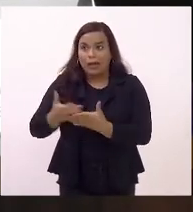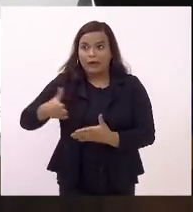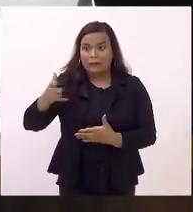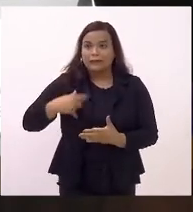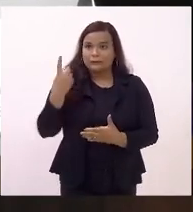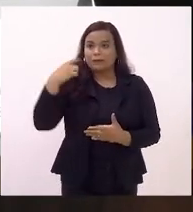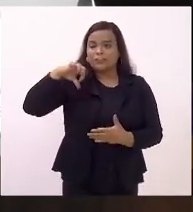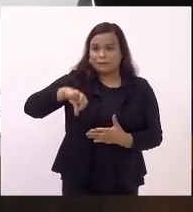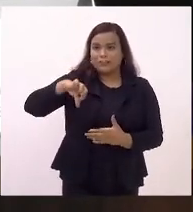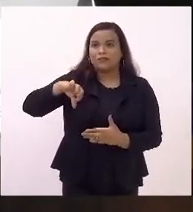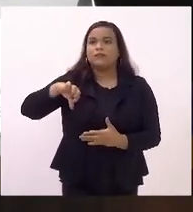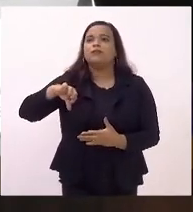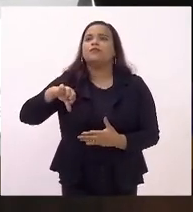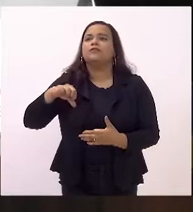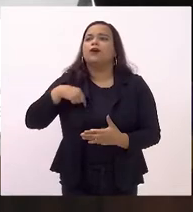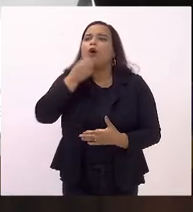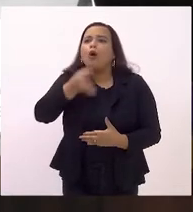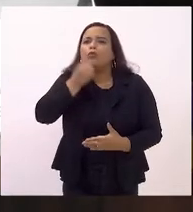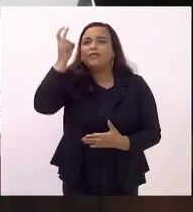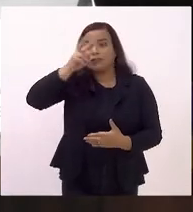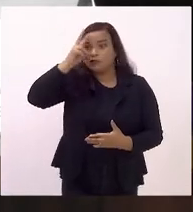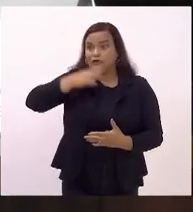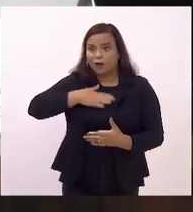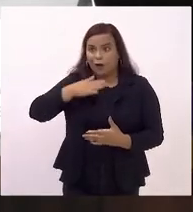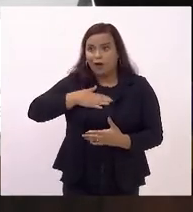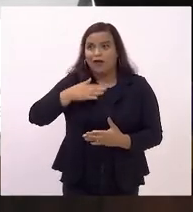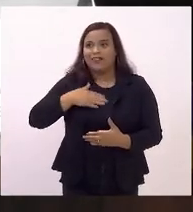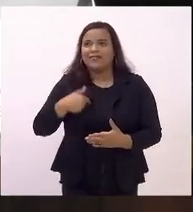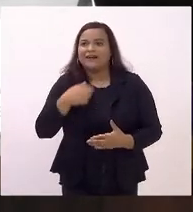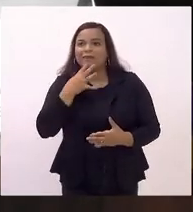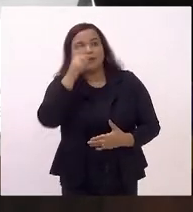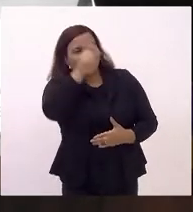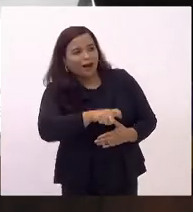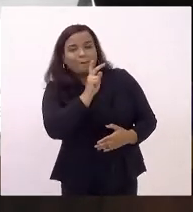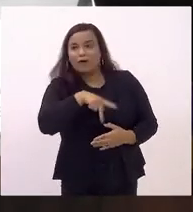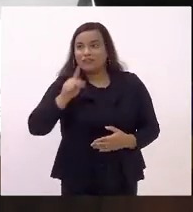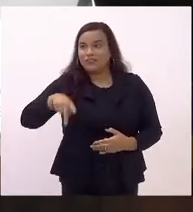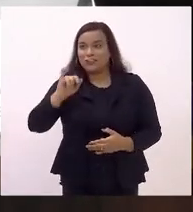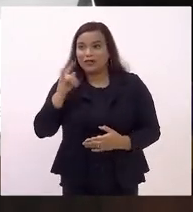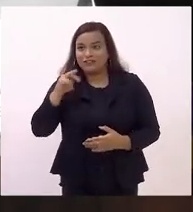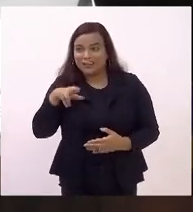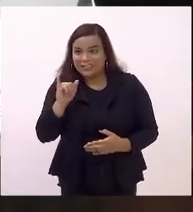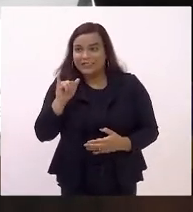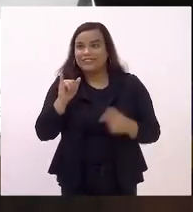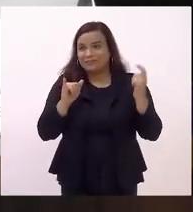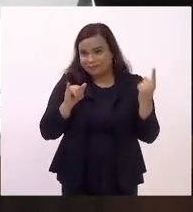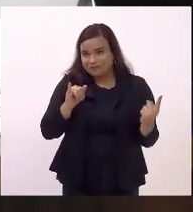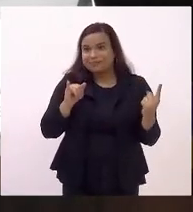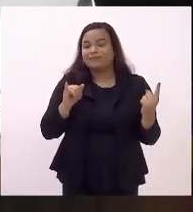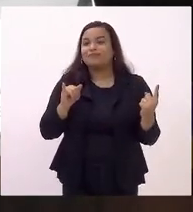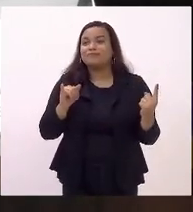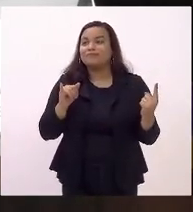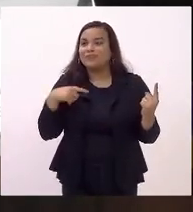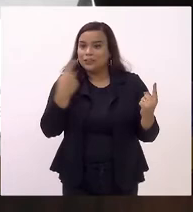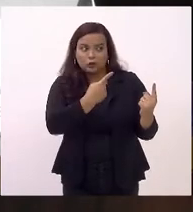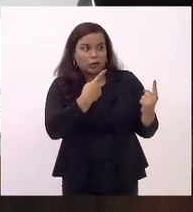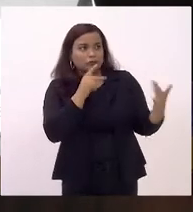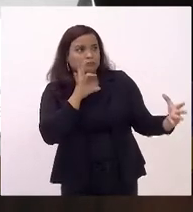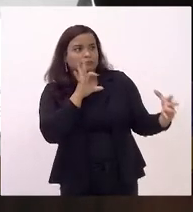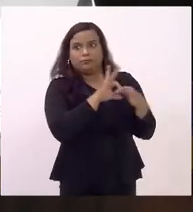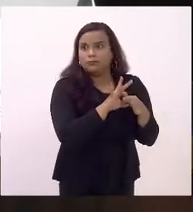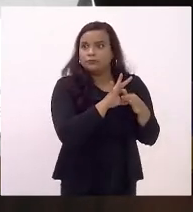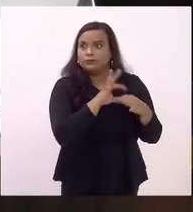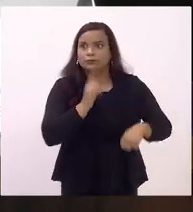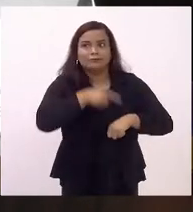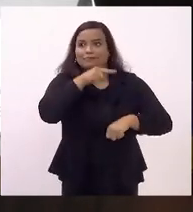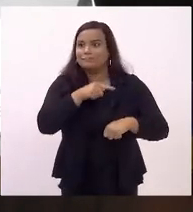a minha trajetória, a gente, depois ouvindo o professor Ivani, foi uma conexão imediata. A partir